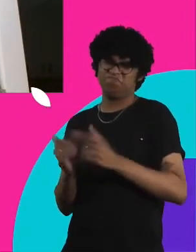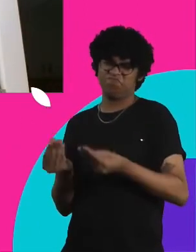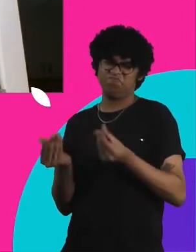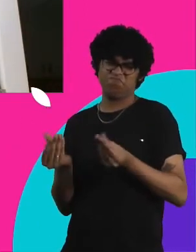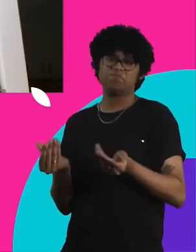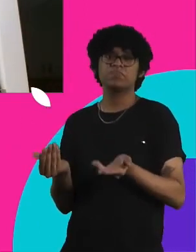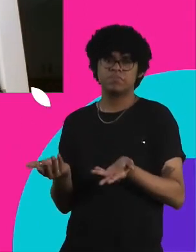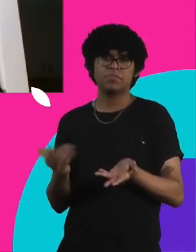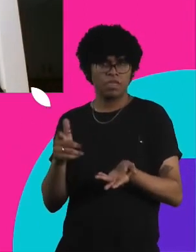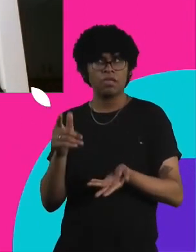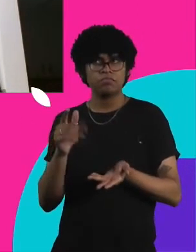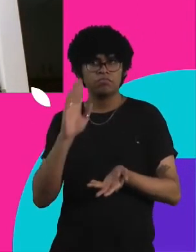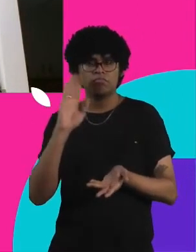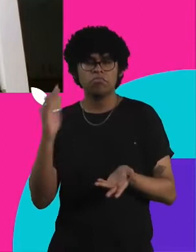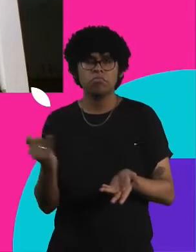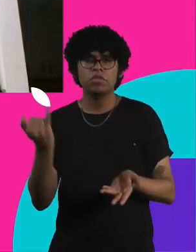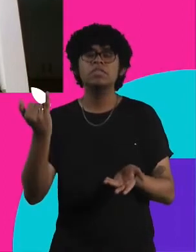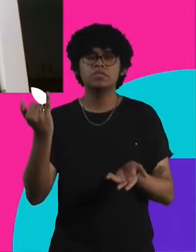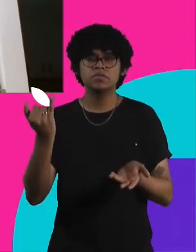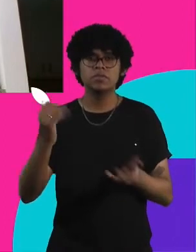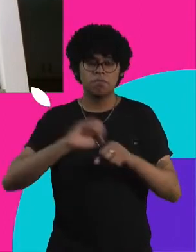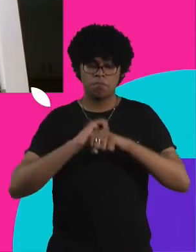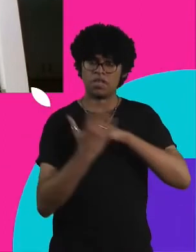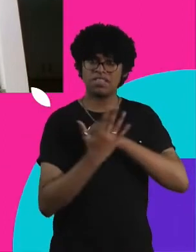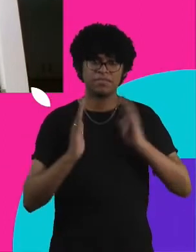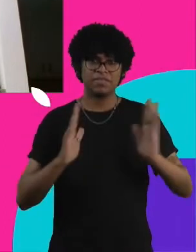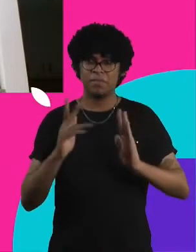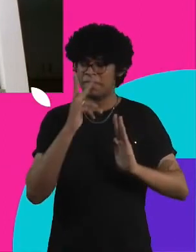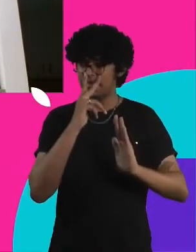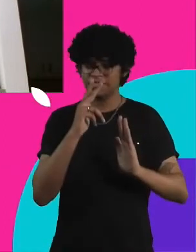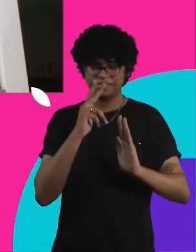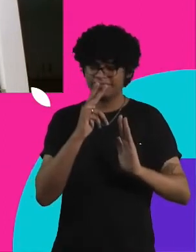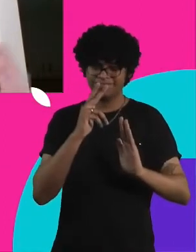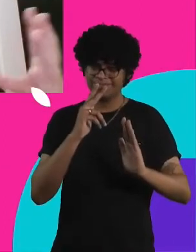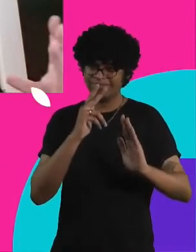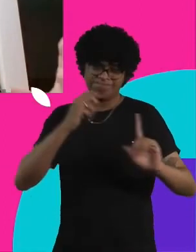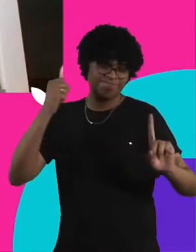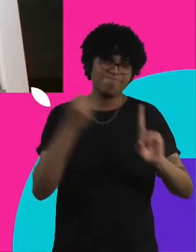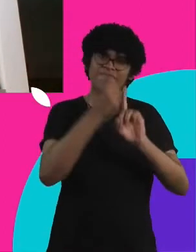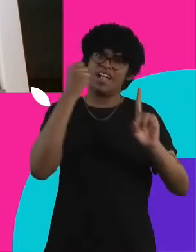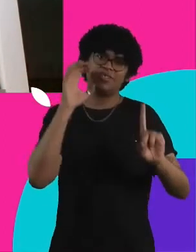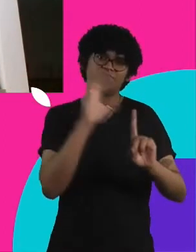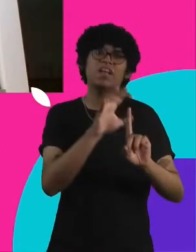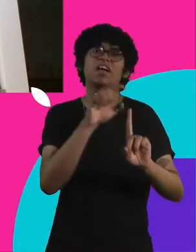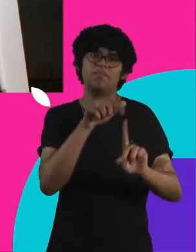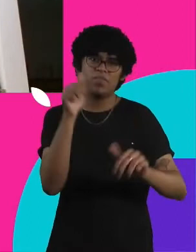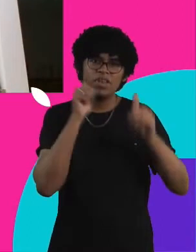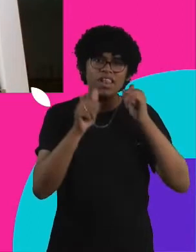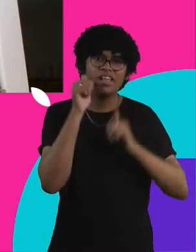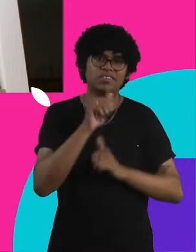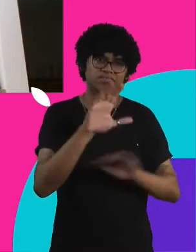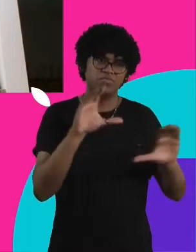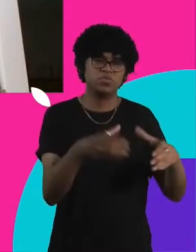equalizar. A pandemia foi especialmente perversa com as mulheres. Ela foi muito ruim para todo mundo, mas ela